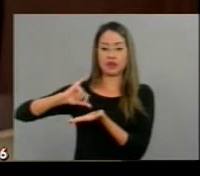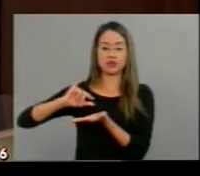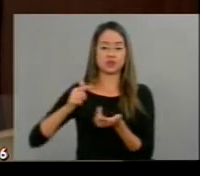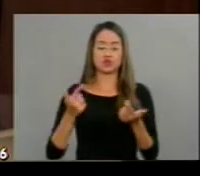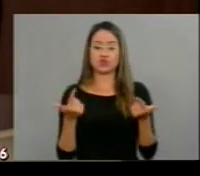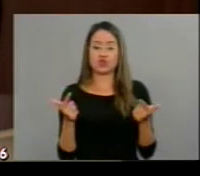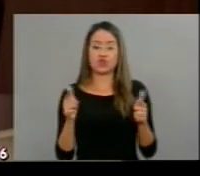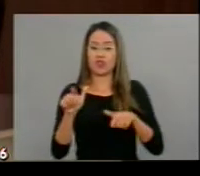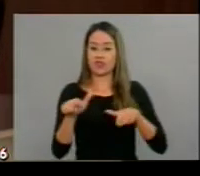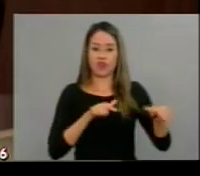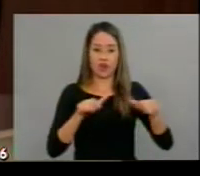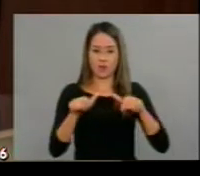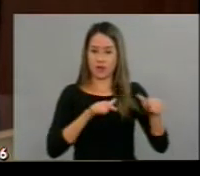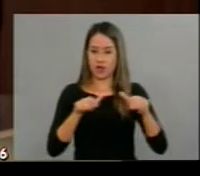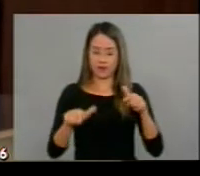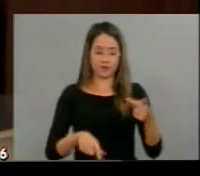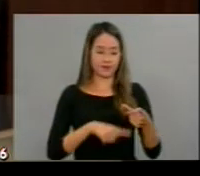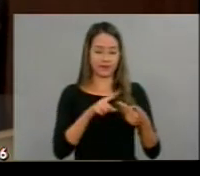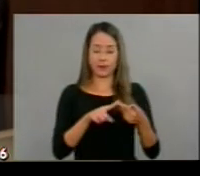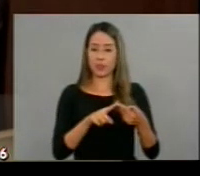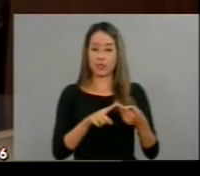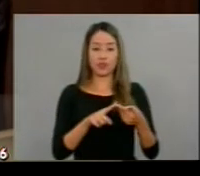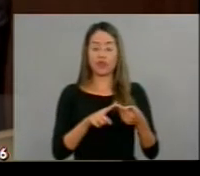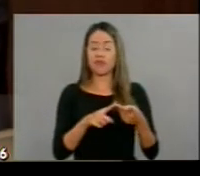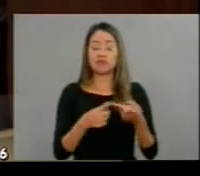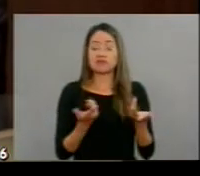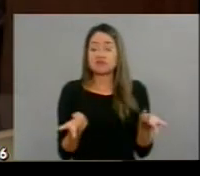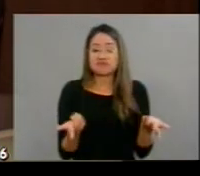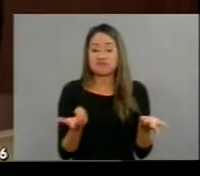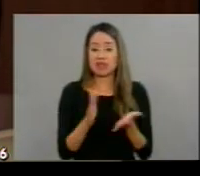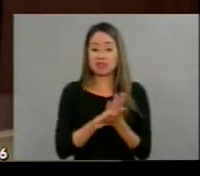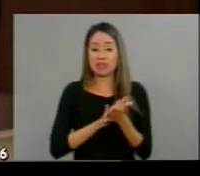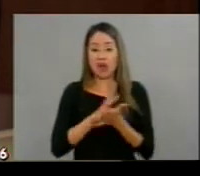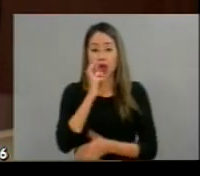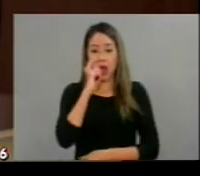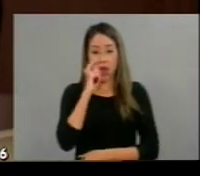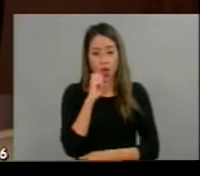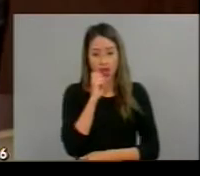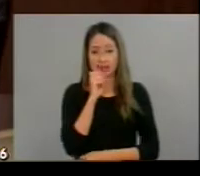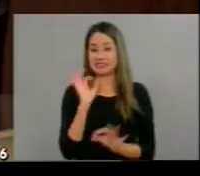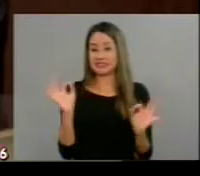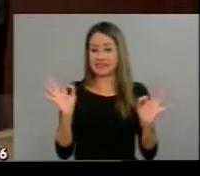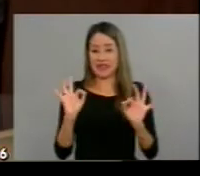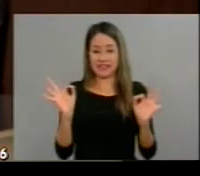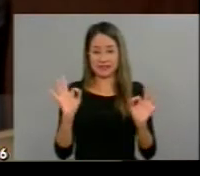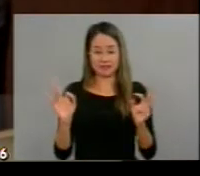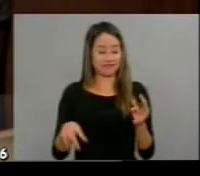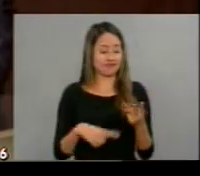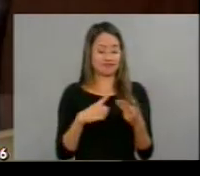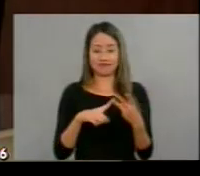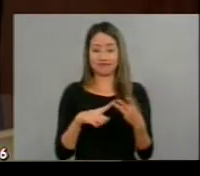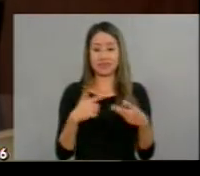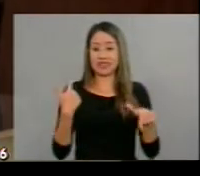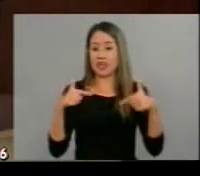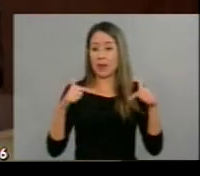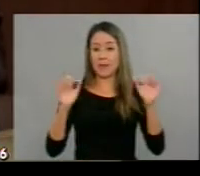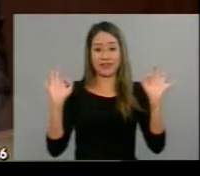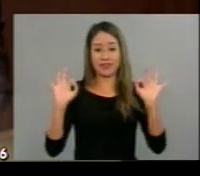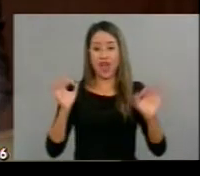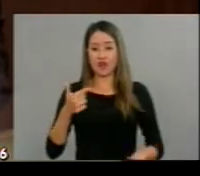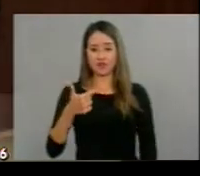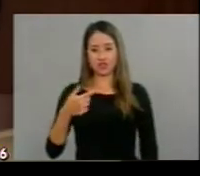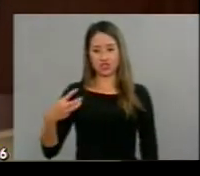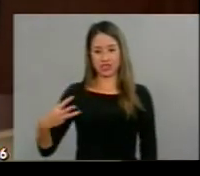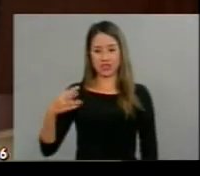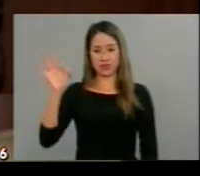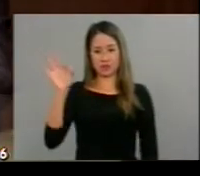emprego, não produz nada, não produz um prego numa barra de sabão, não gera um emprego e ganha 23% ao